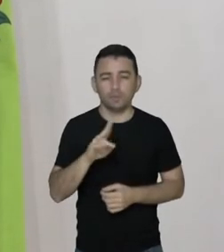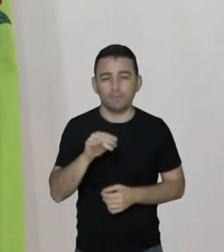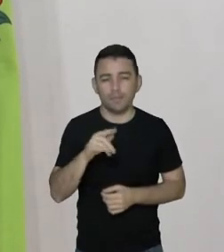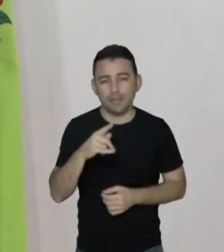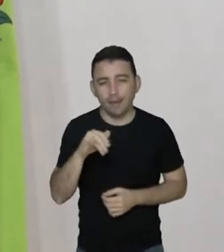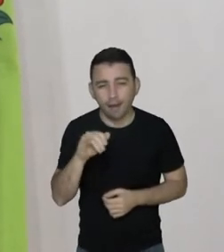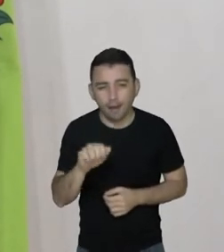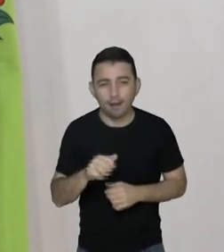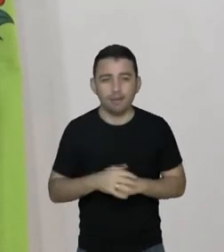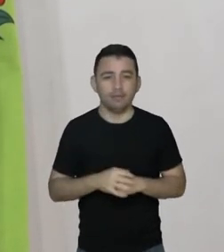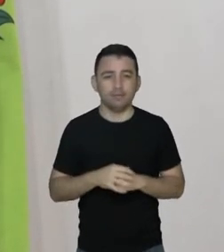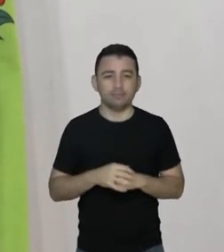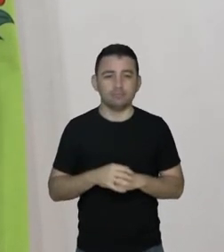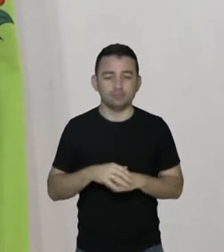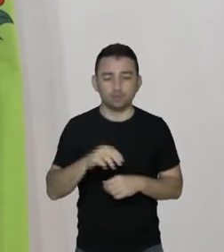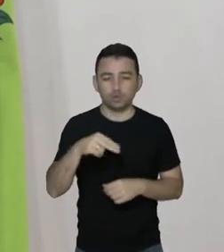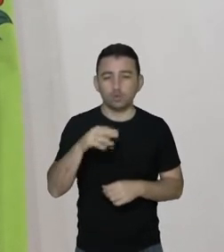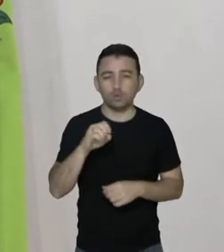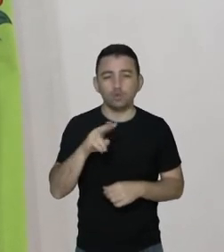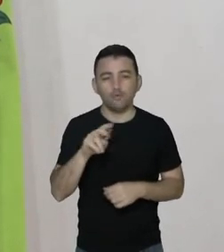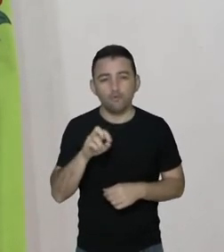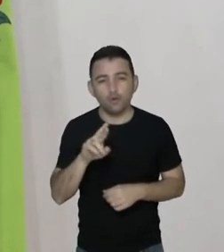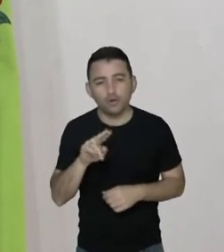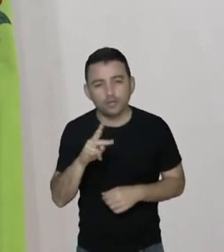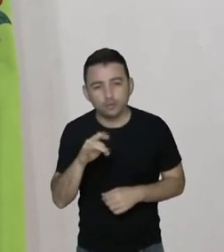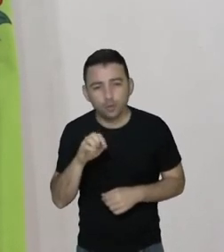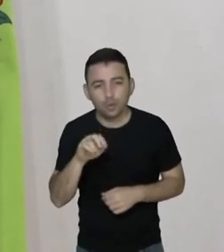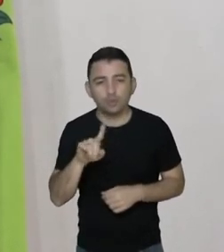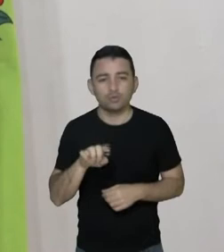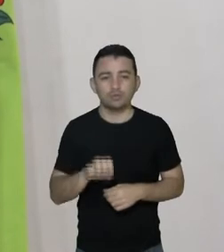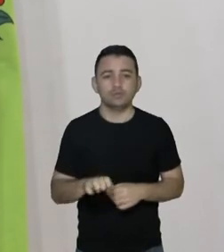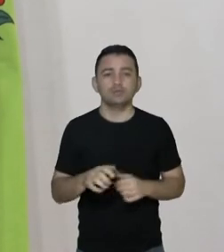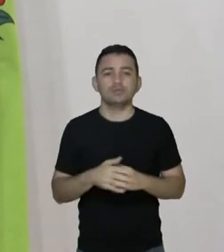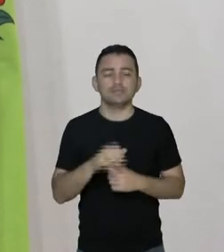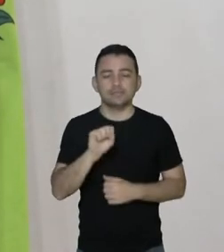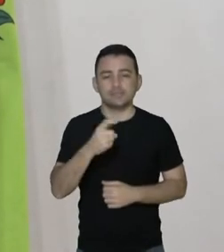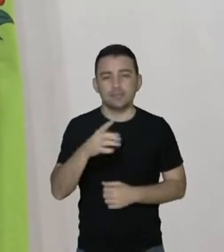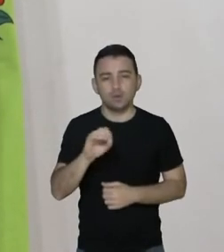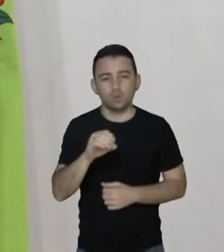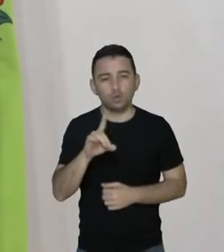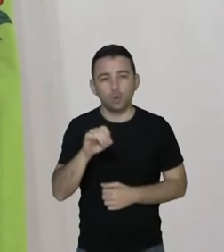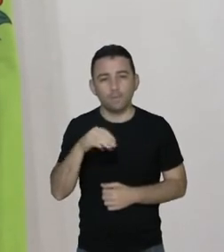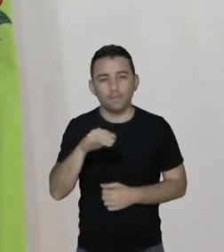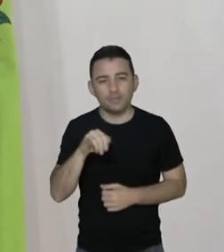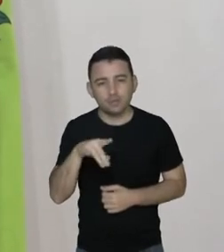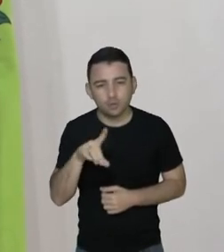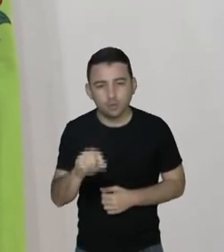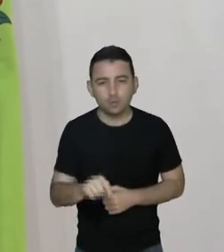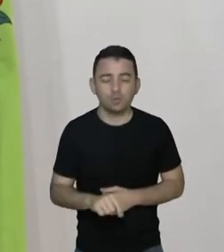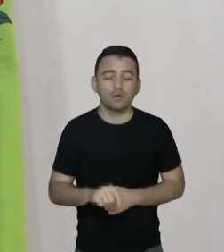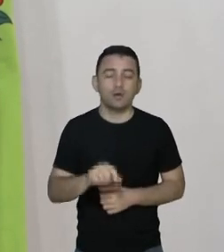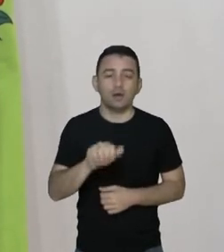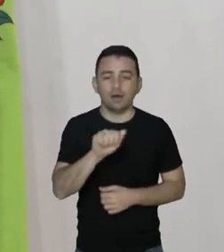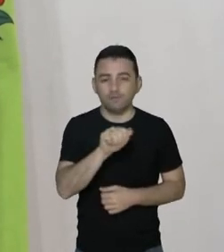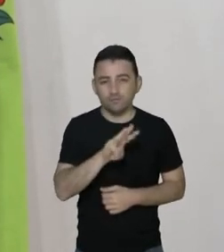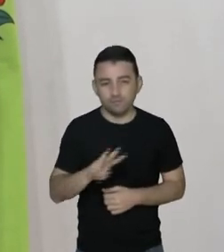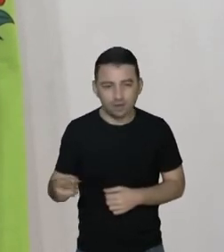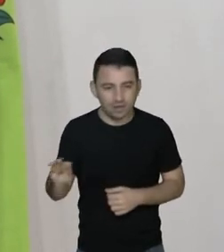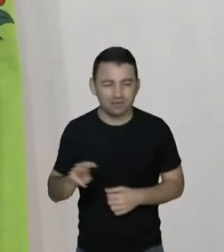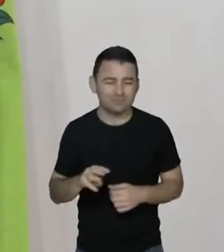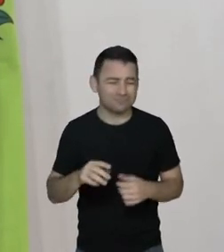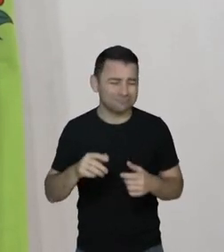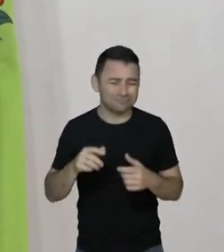Grande, Novo Horizonte, Ouro Verde, Passos Maia, São Domingos, São Lourenço do Oeste, Alfredo Wagner, Rio das Antas. Ou